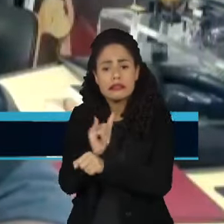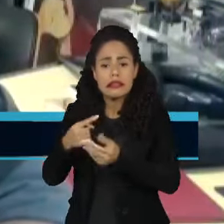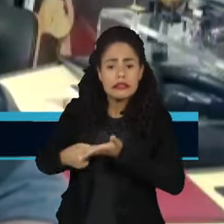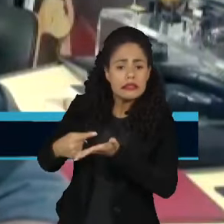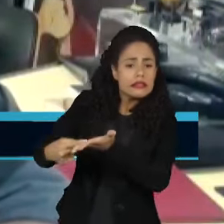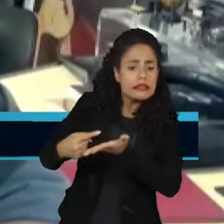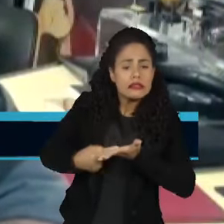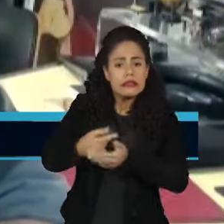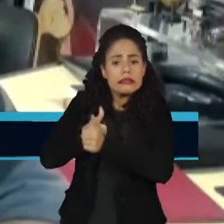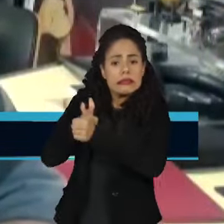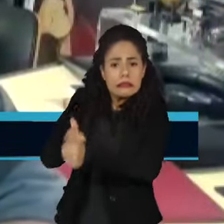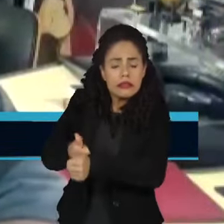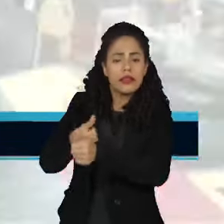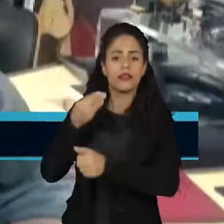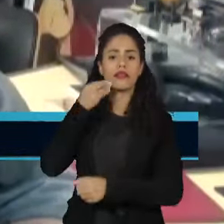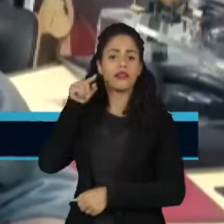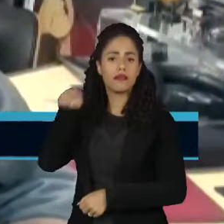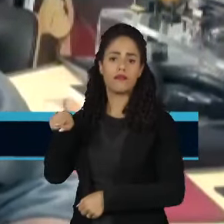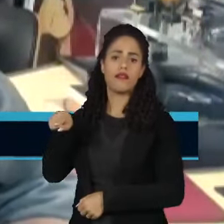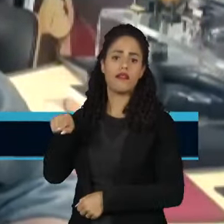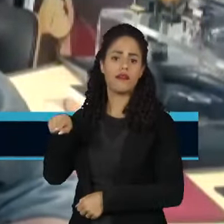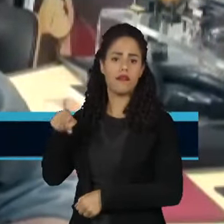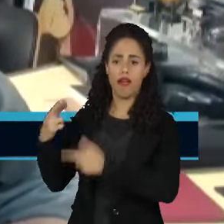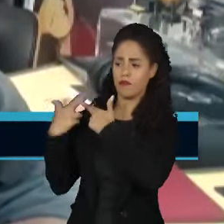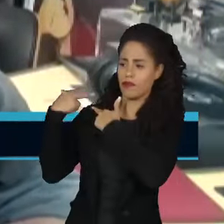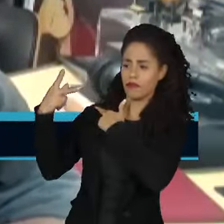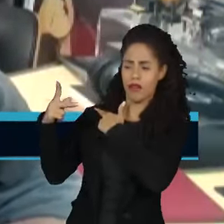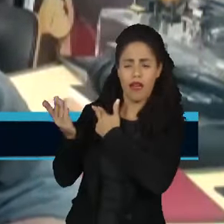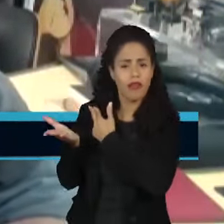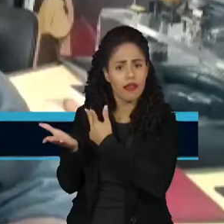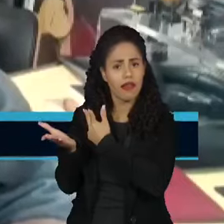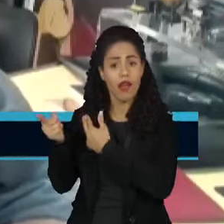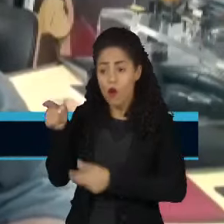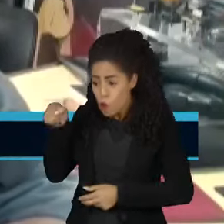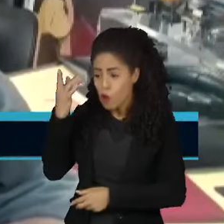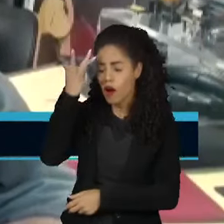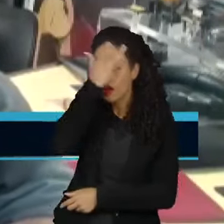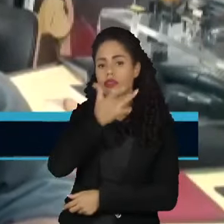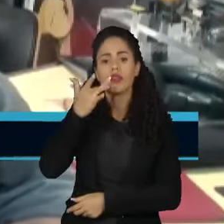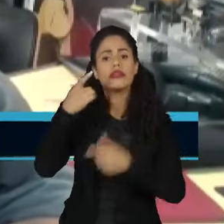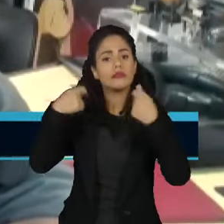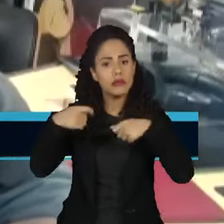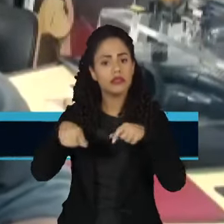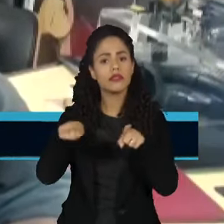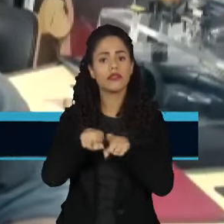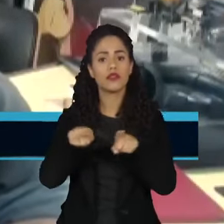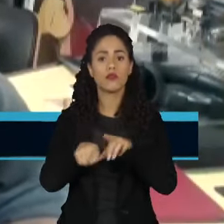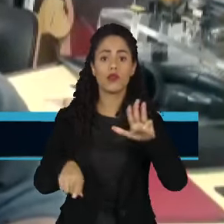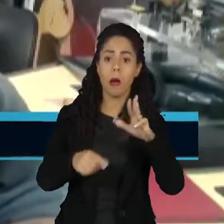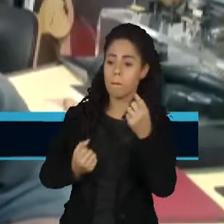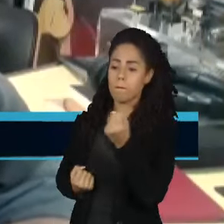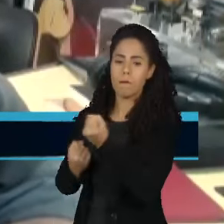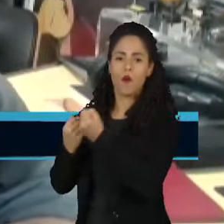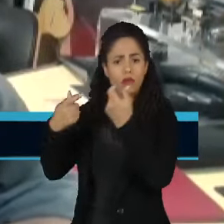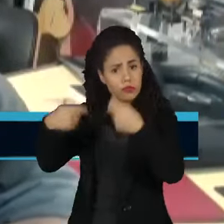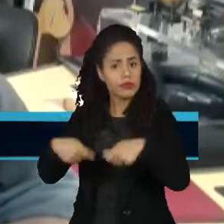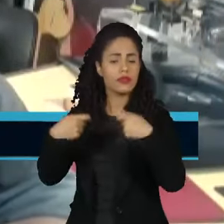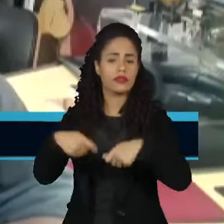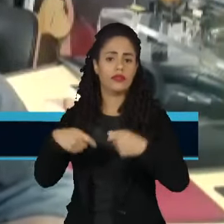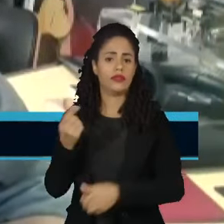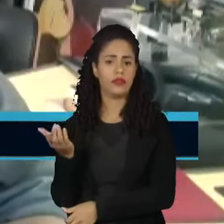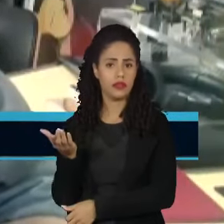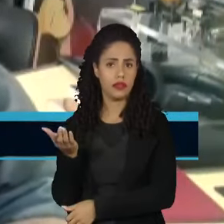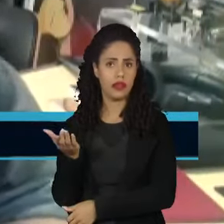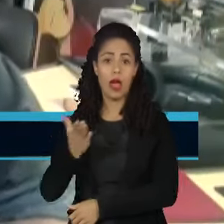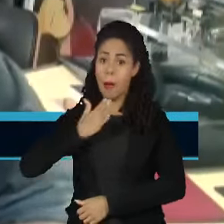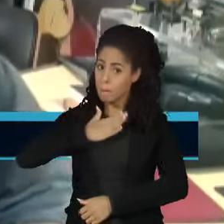alvo permanente de setores do PT. O ministro Haddad, ele precisa também de gestos do presidente da República. E a